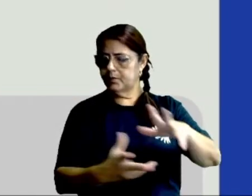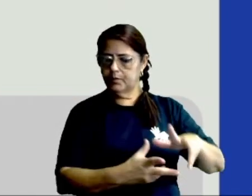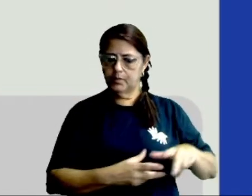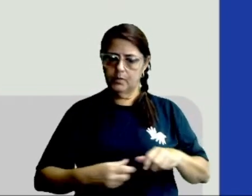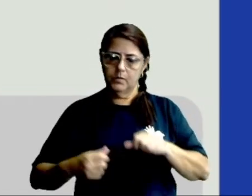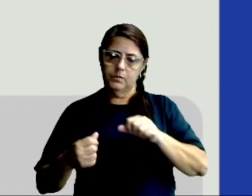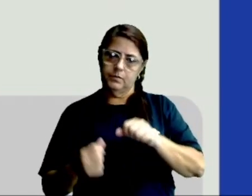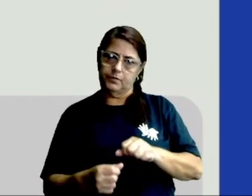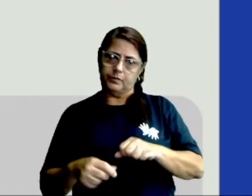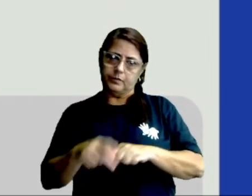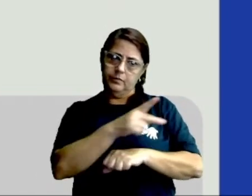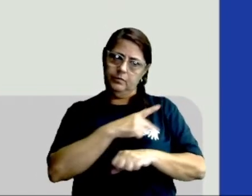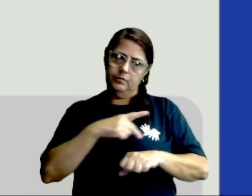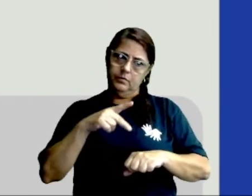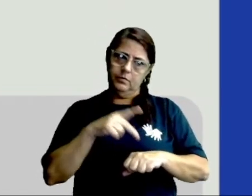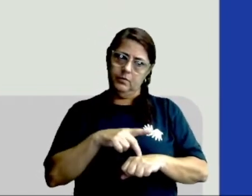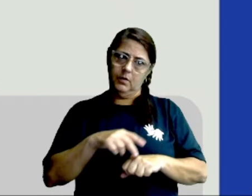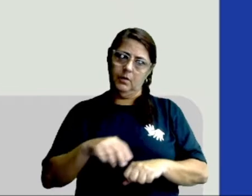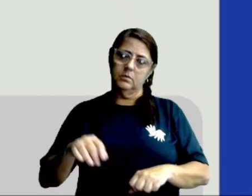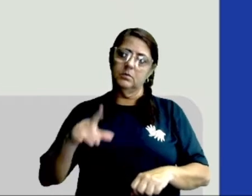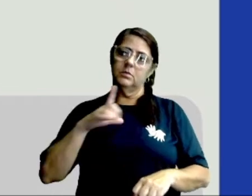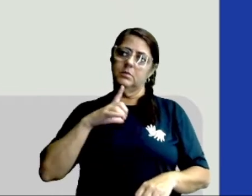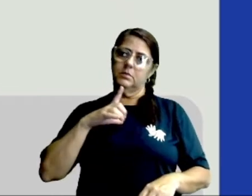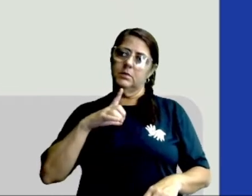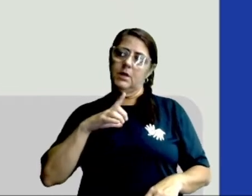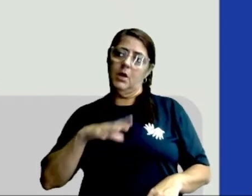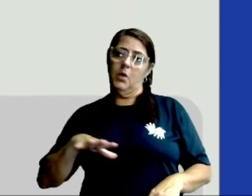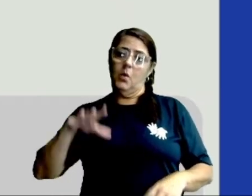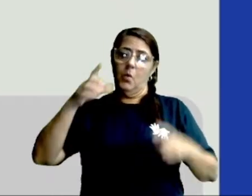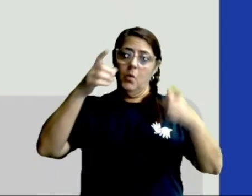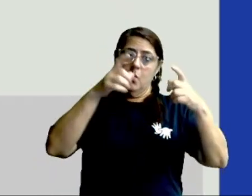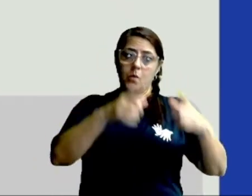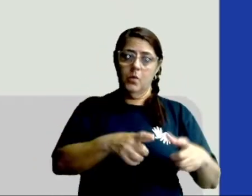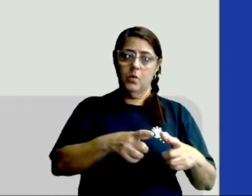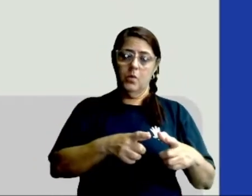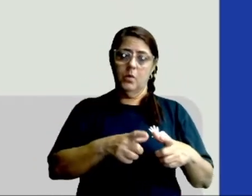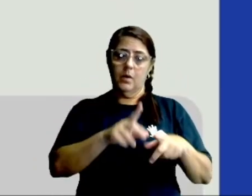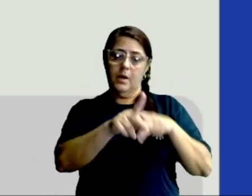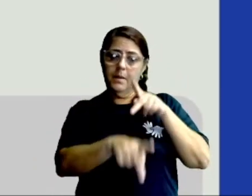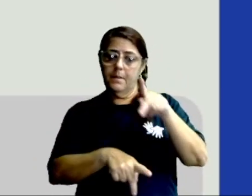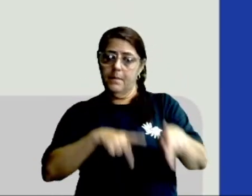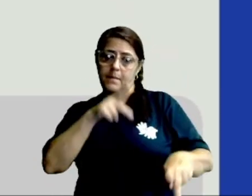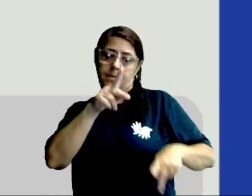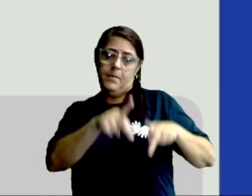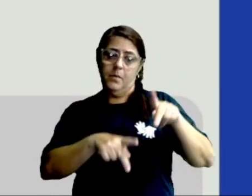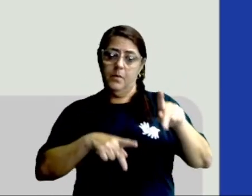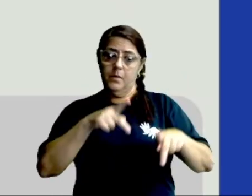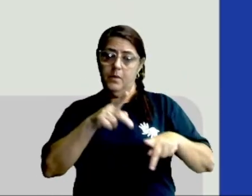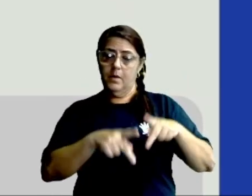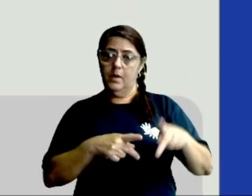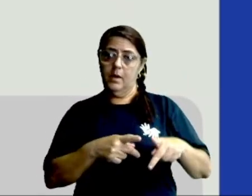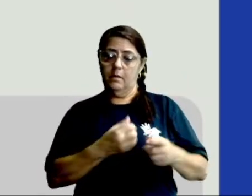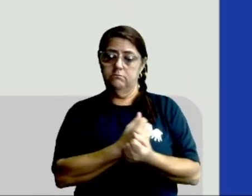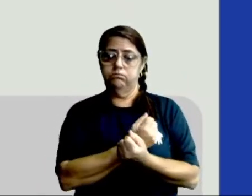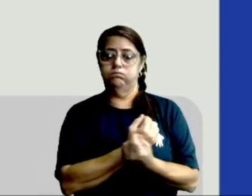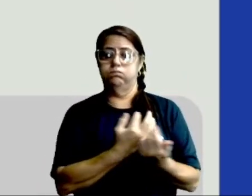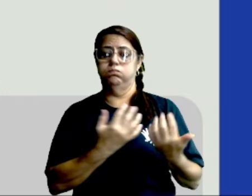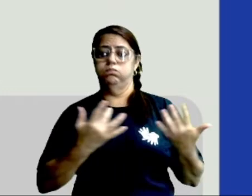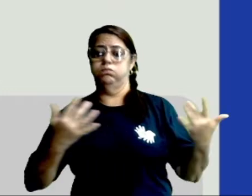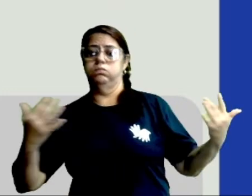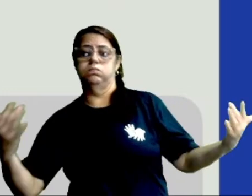que ele tem, um continente que ele tem uma grande concentração populacional por conta